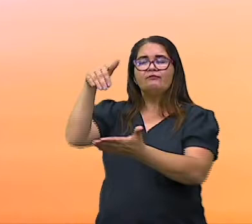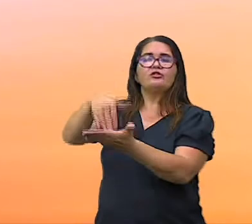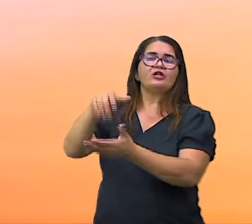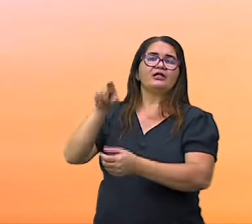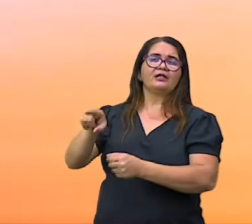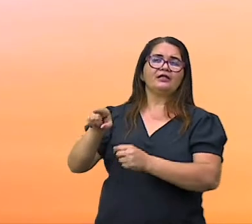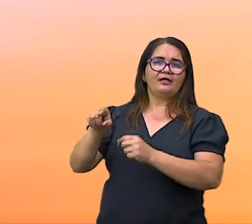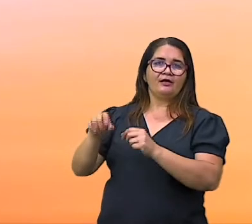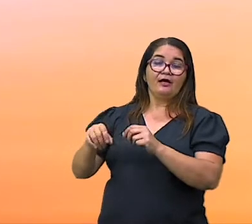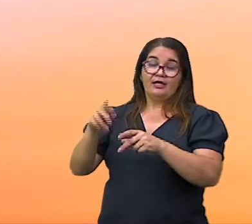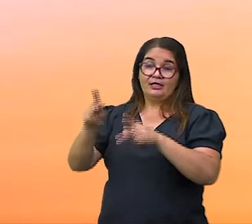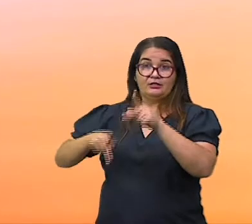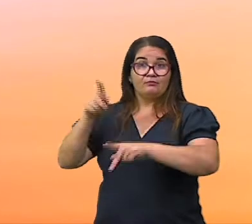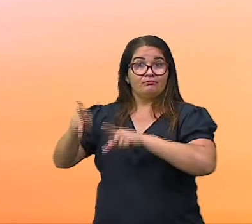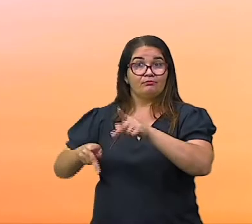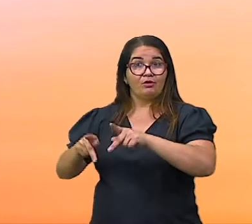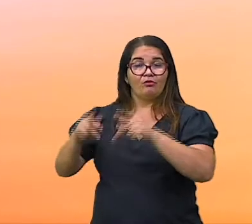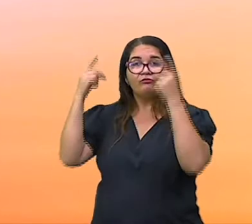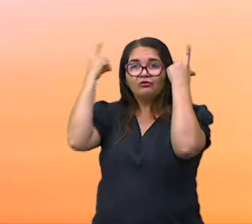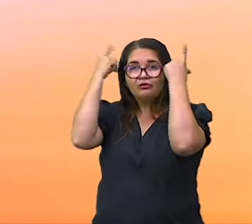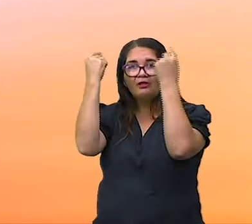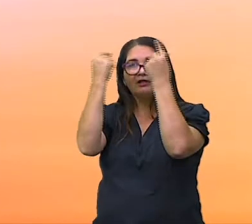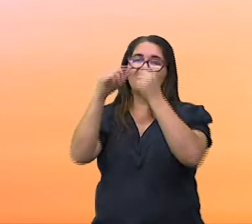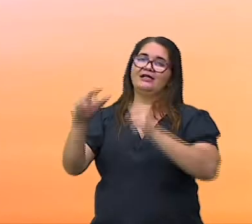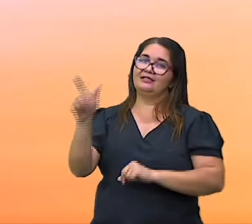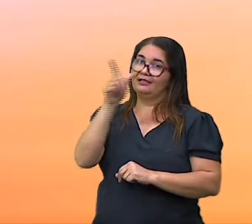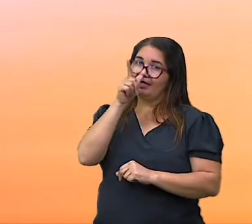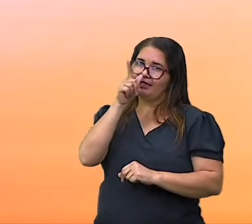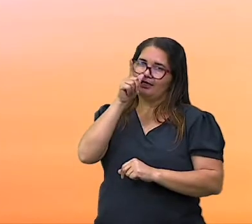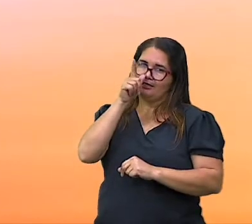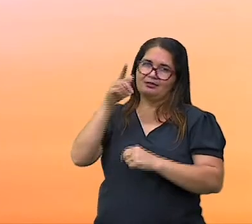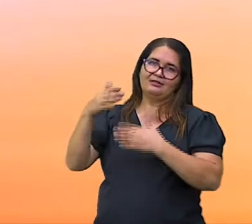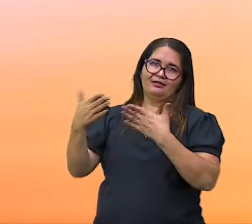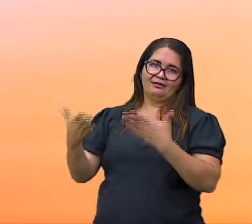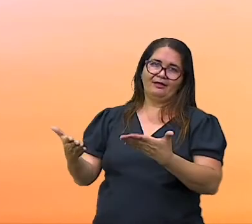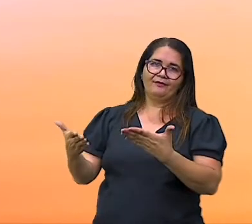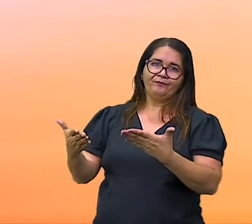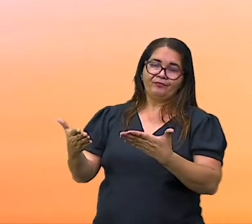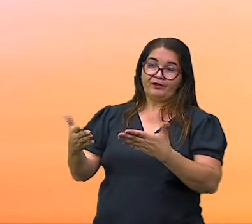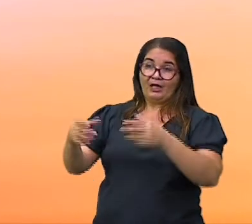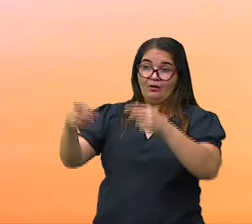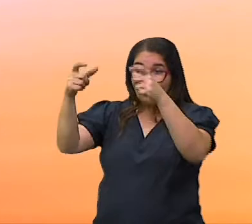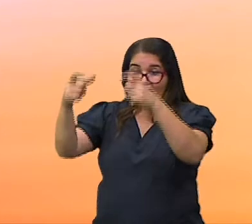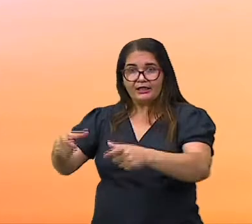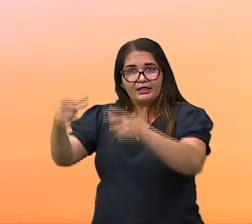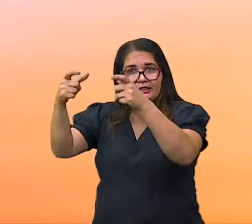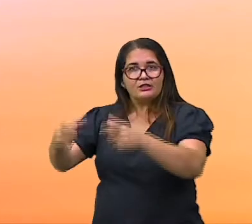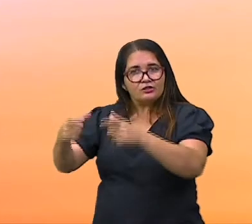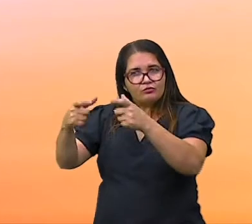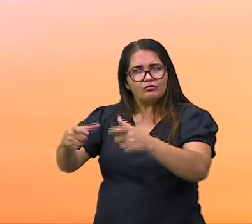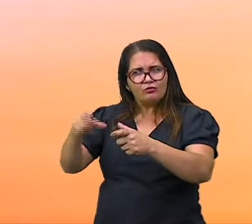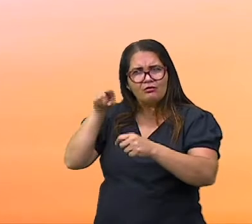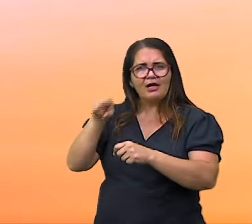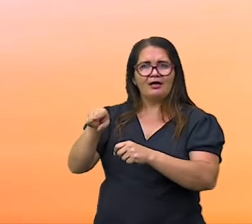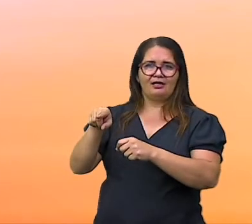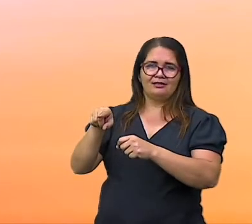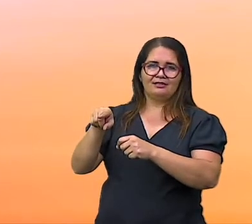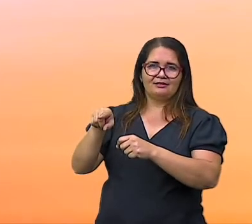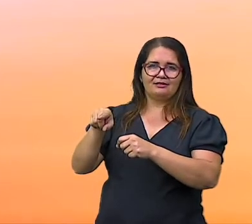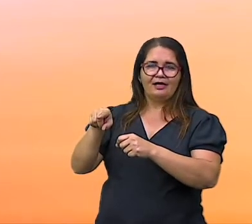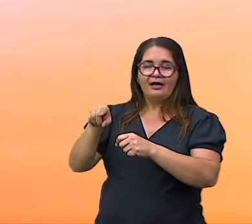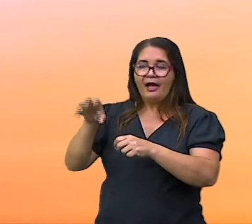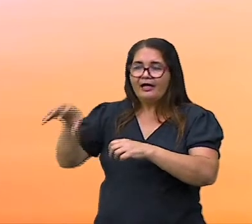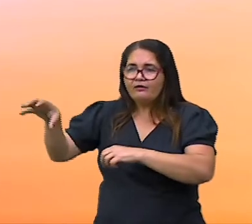obrigados a tornarem-se escravos dos aristocratas para pagarem as suas dívidas. Assim, muitos optaram